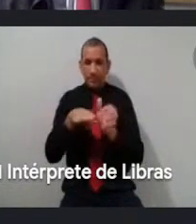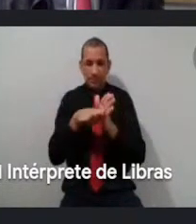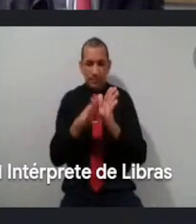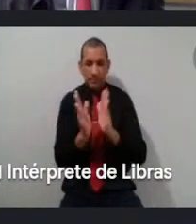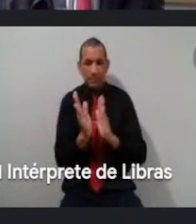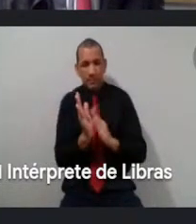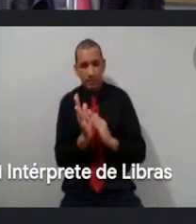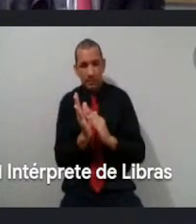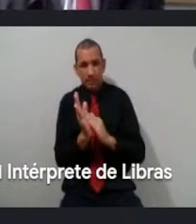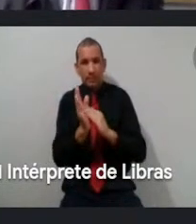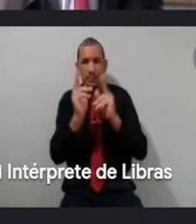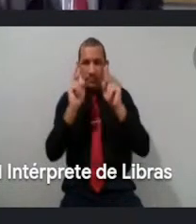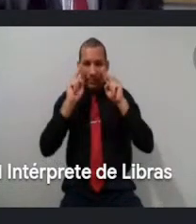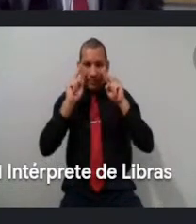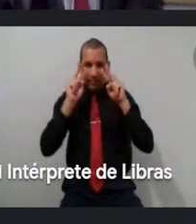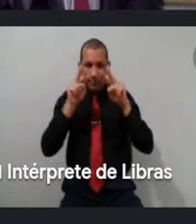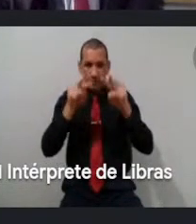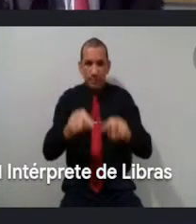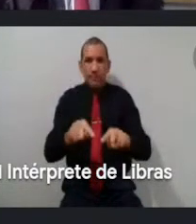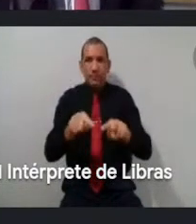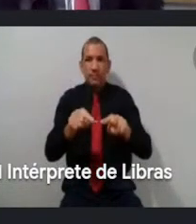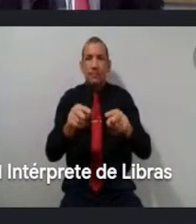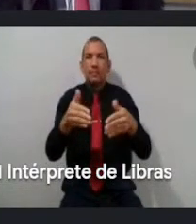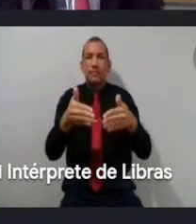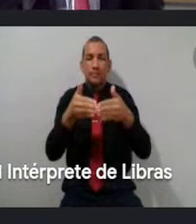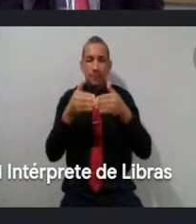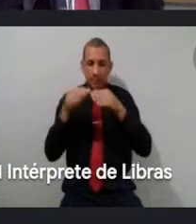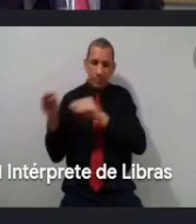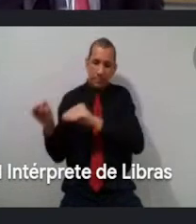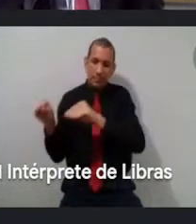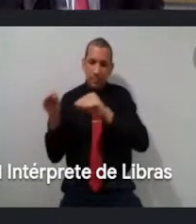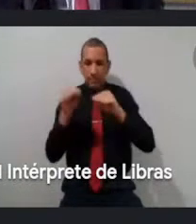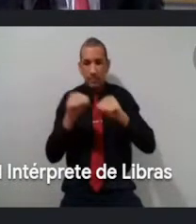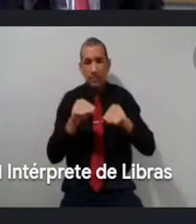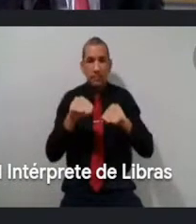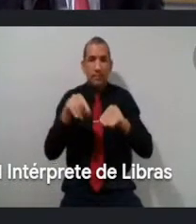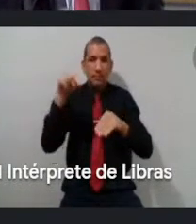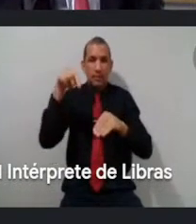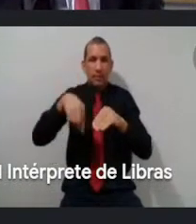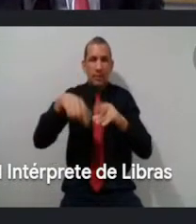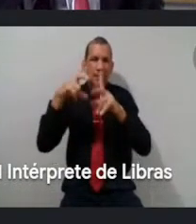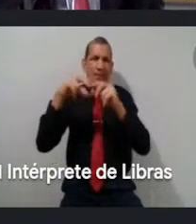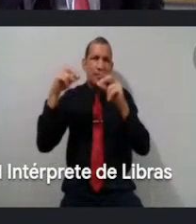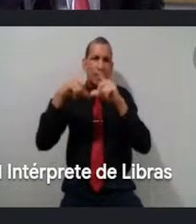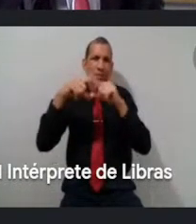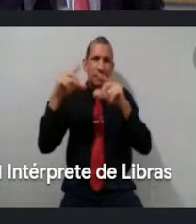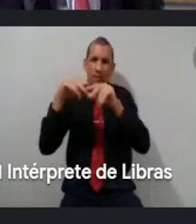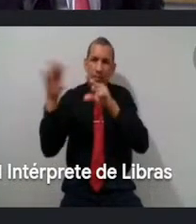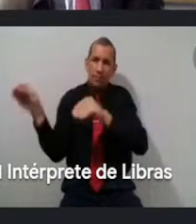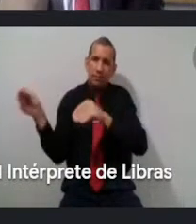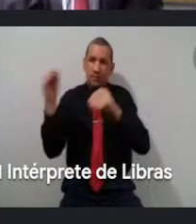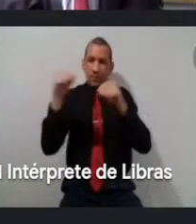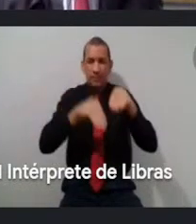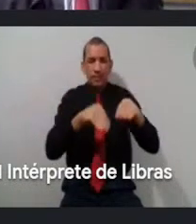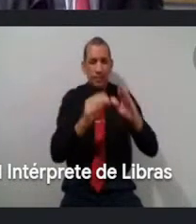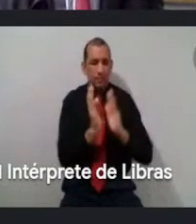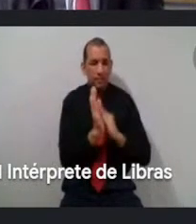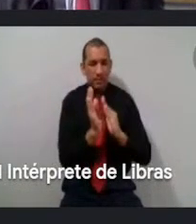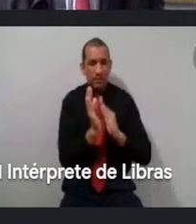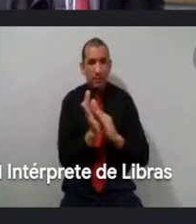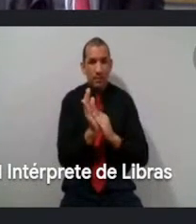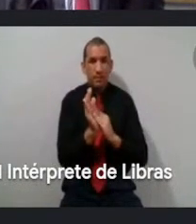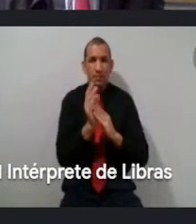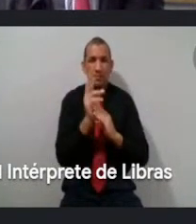Palmas que eu finalmente pesquise pedir a transferência do meu título de eleitor estava em Brasília muito tempo para Palmas e